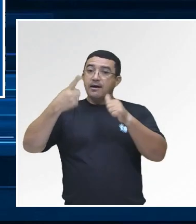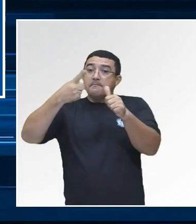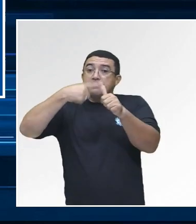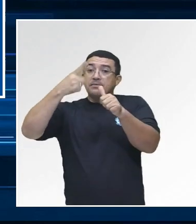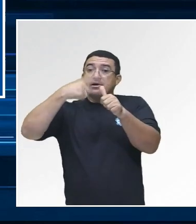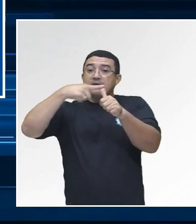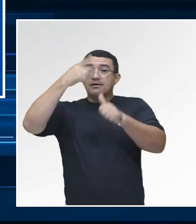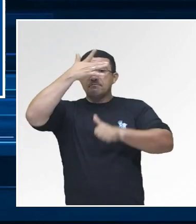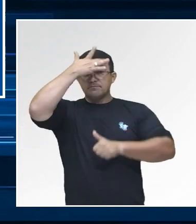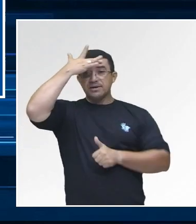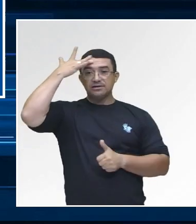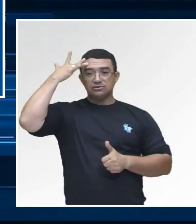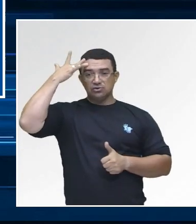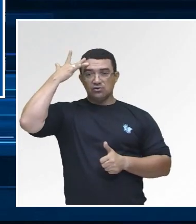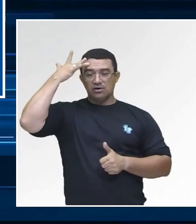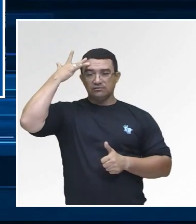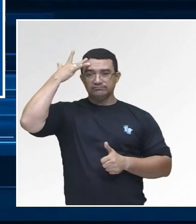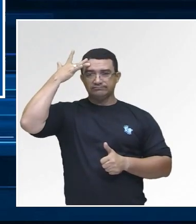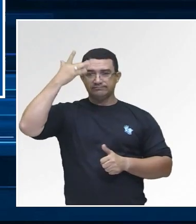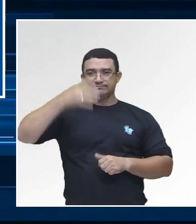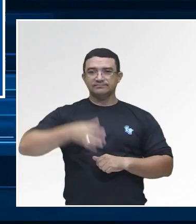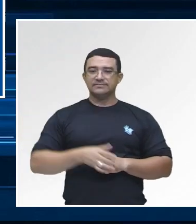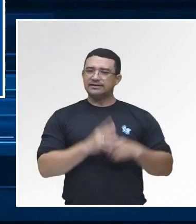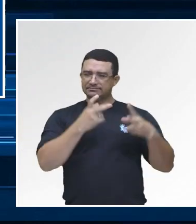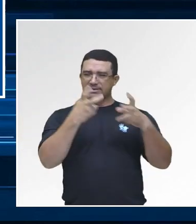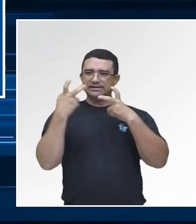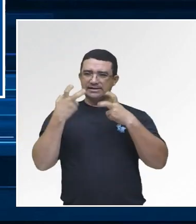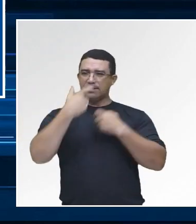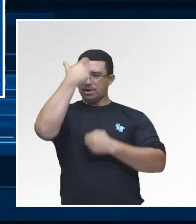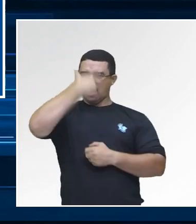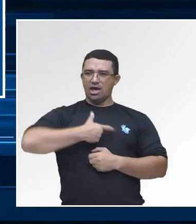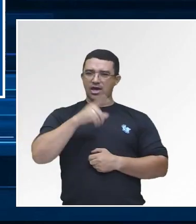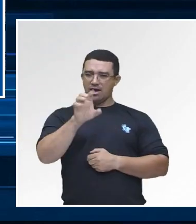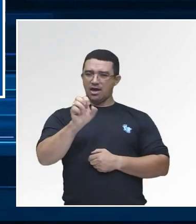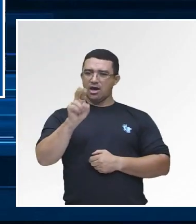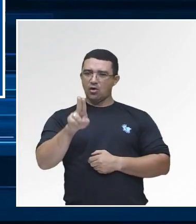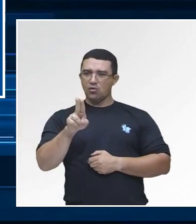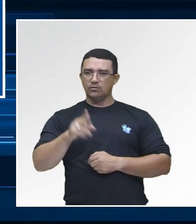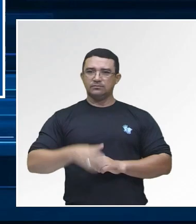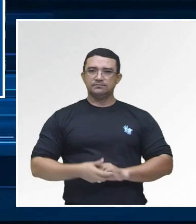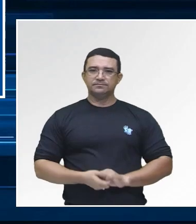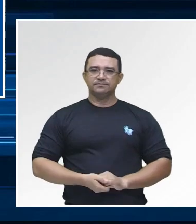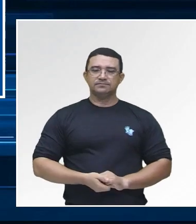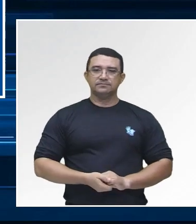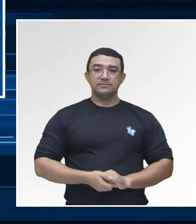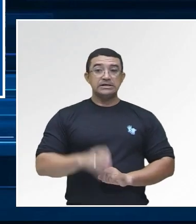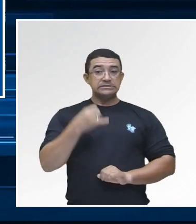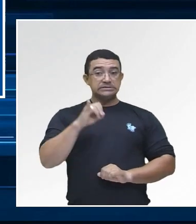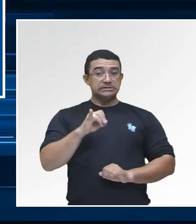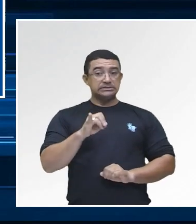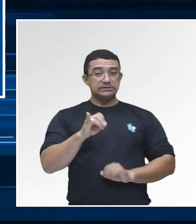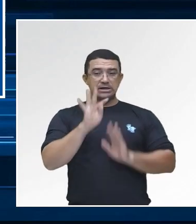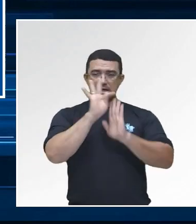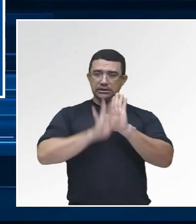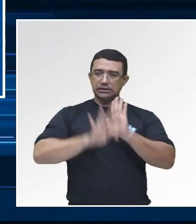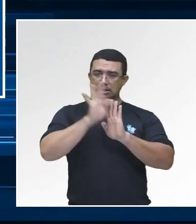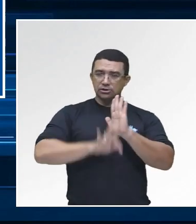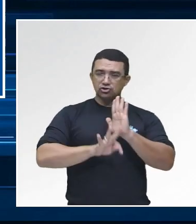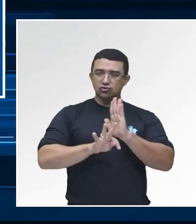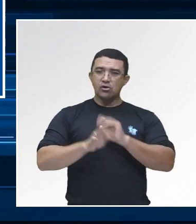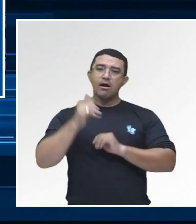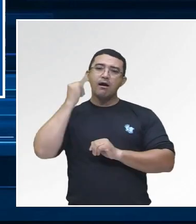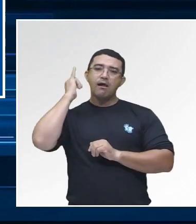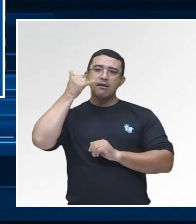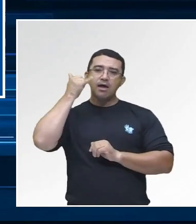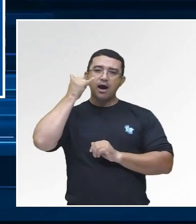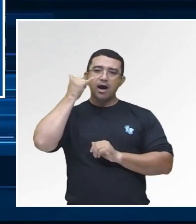verbos em primeira pessoa. E se o texto está sendo narrado